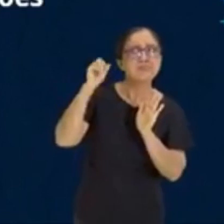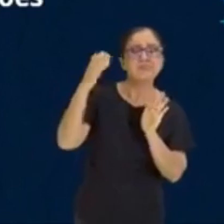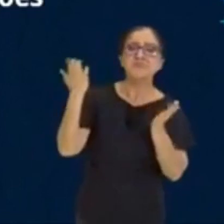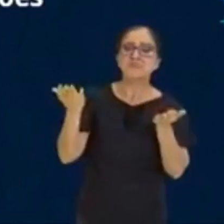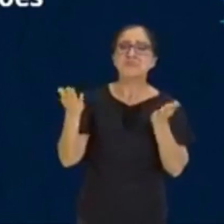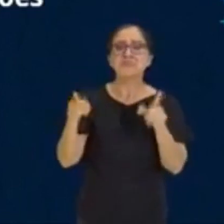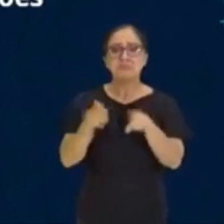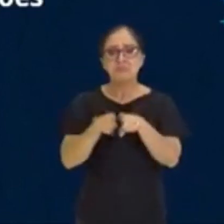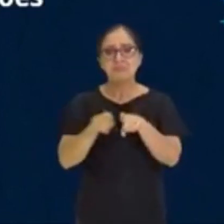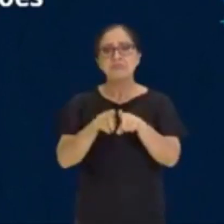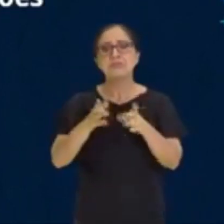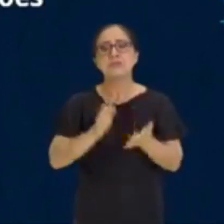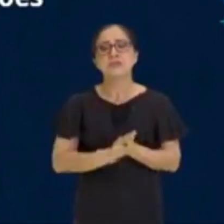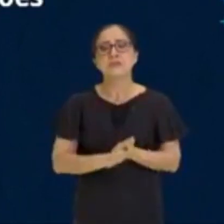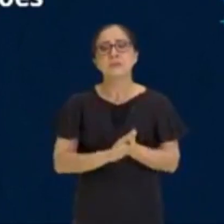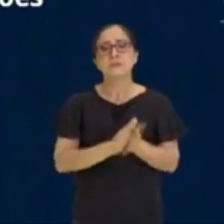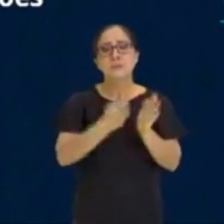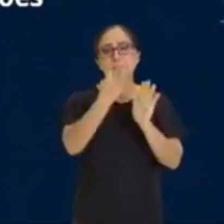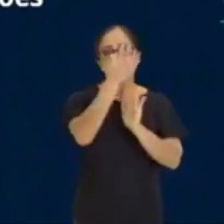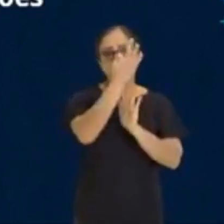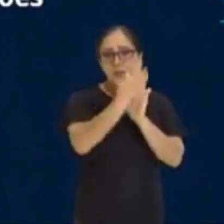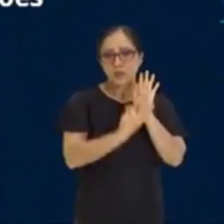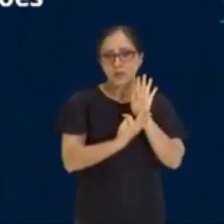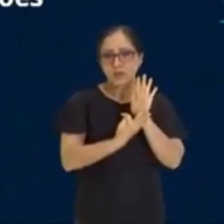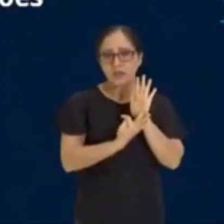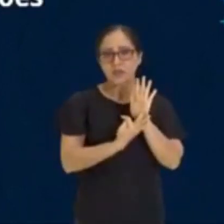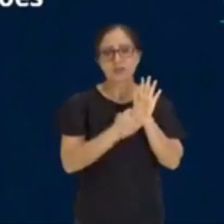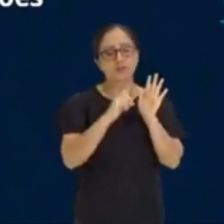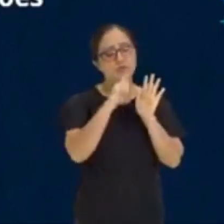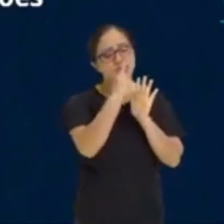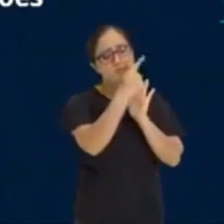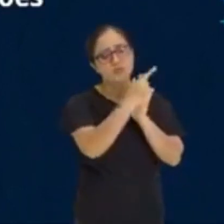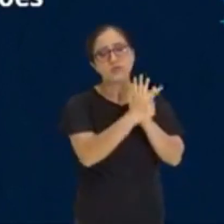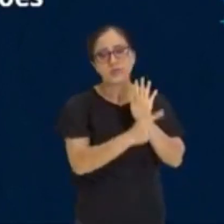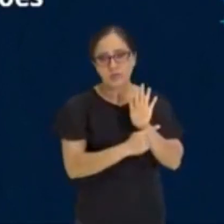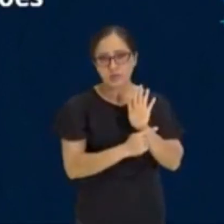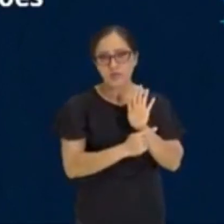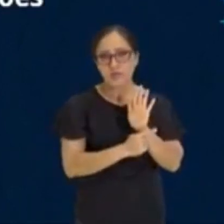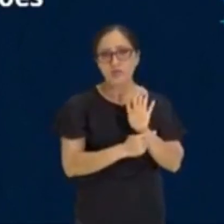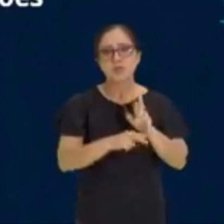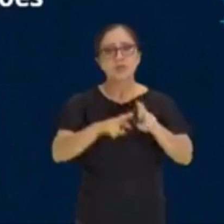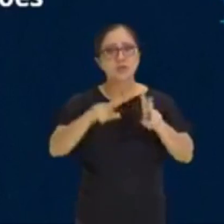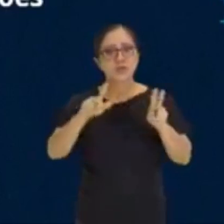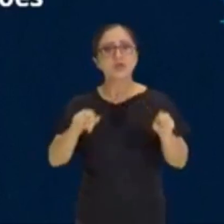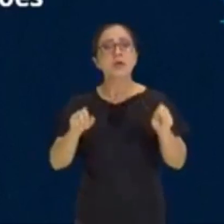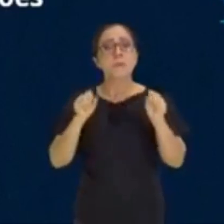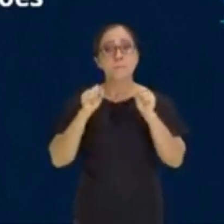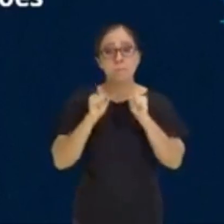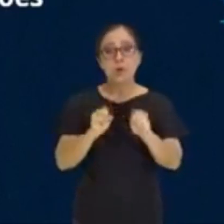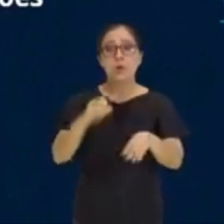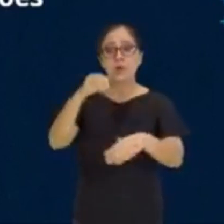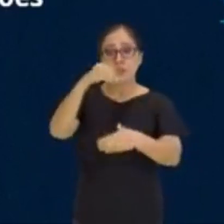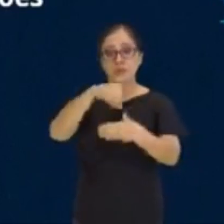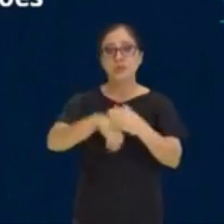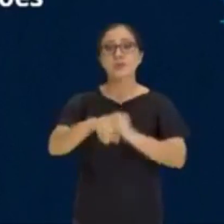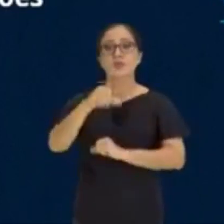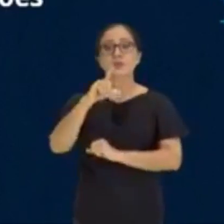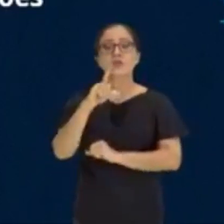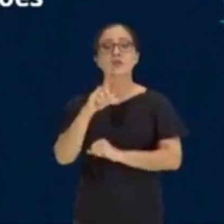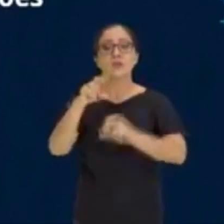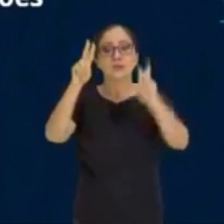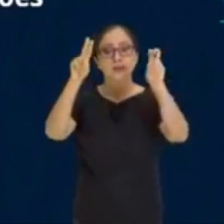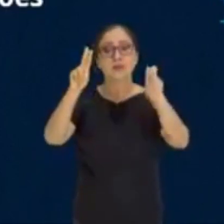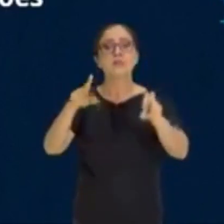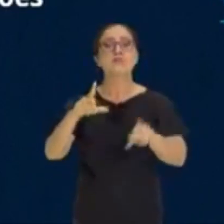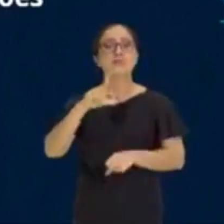falar. Textos de gêneros diferentes podem tratar sobre o mesmo tema. A